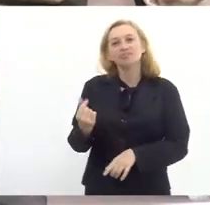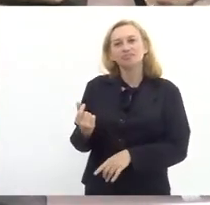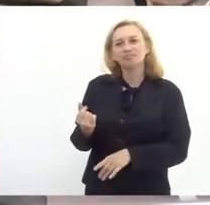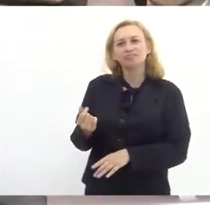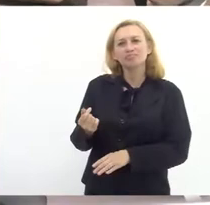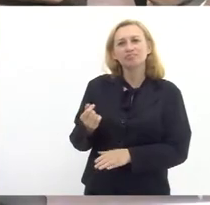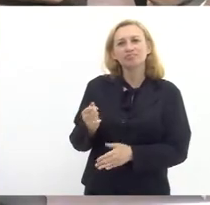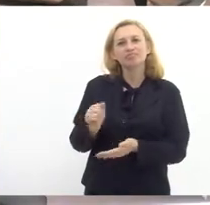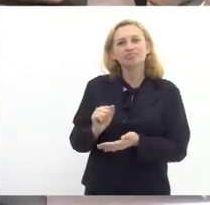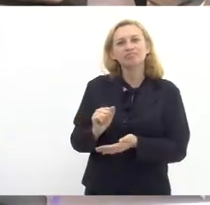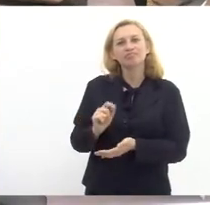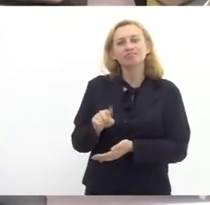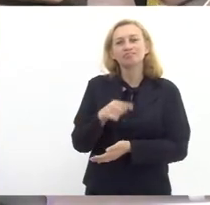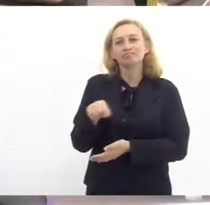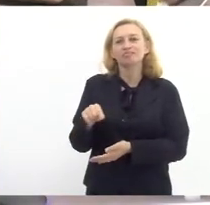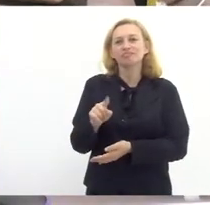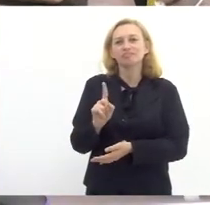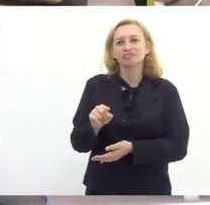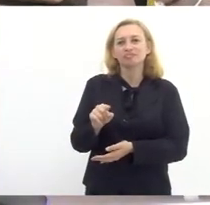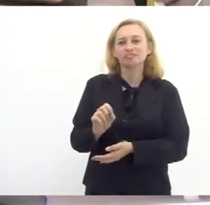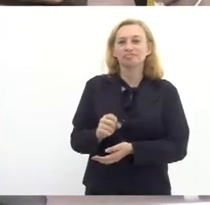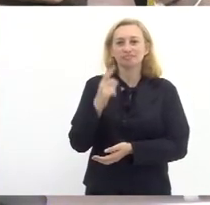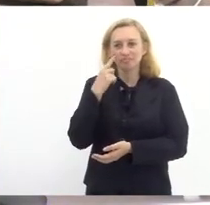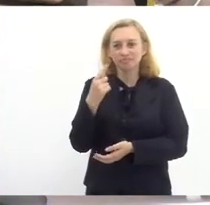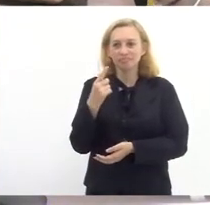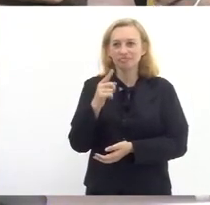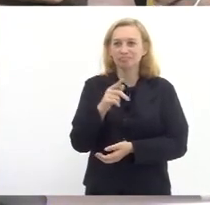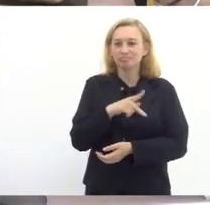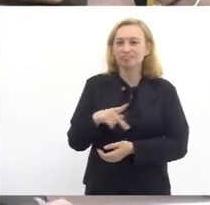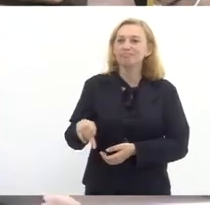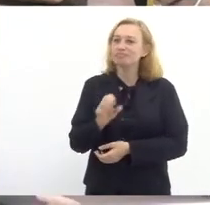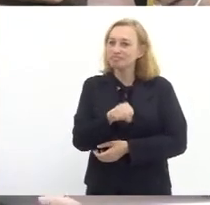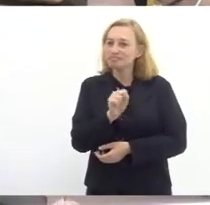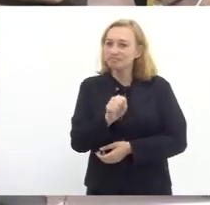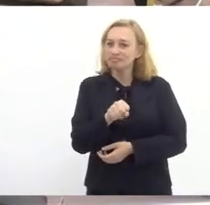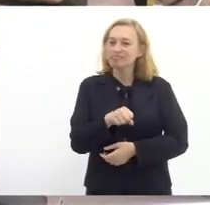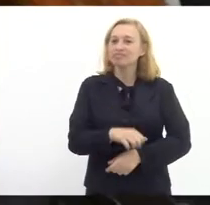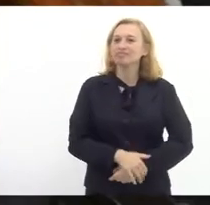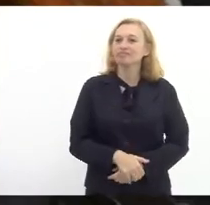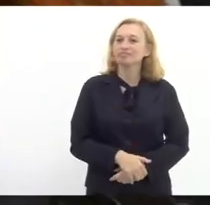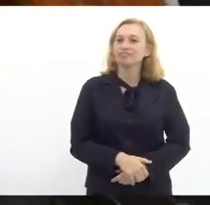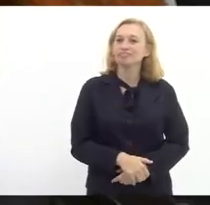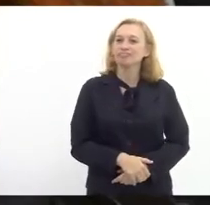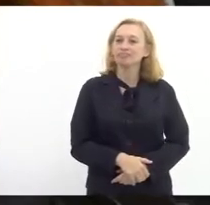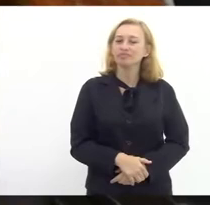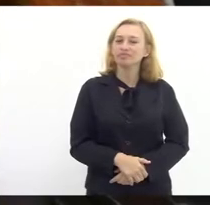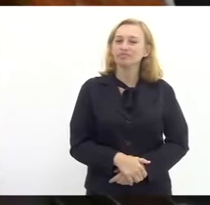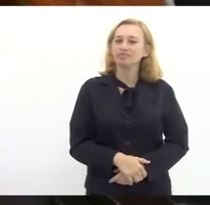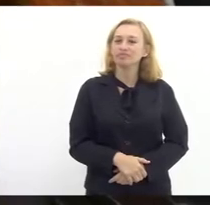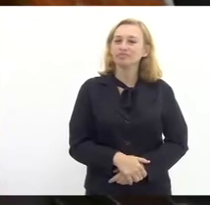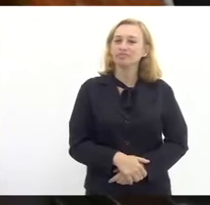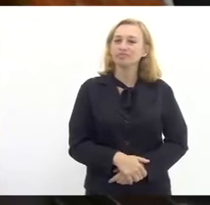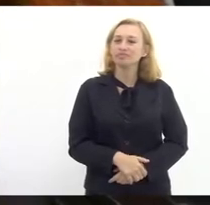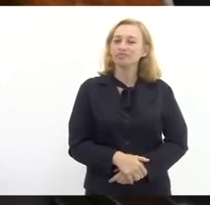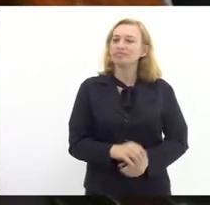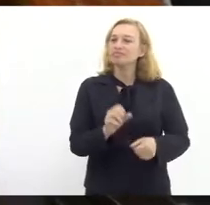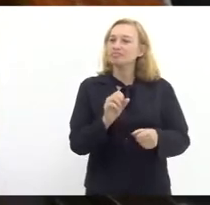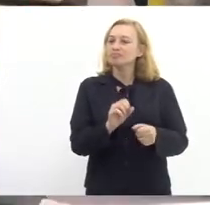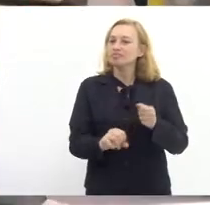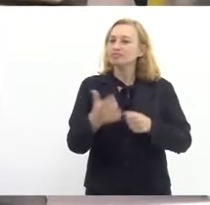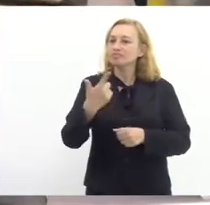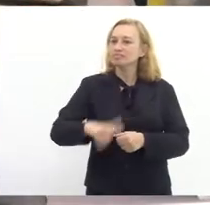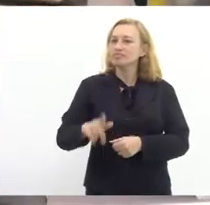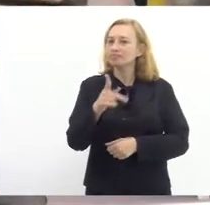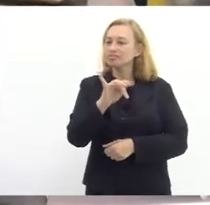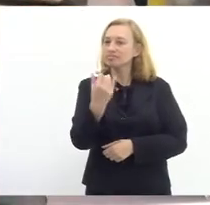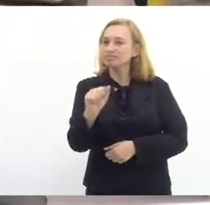atualmente suspensos, viu, presidente Murilo? Sim, assim como os valores suspensos. Ele vai refazer a planilha, quando ele refizer essa